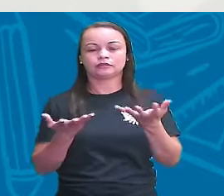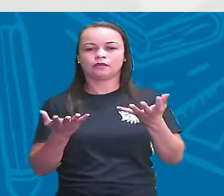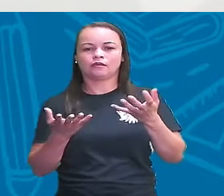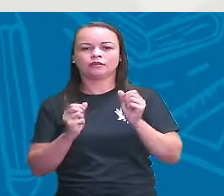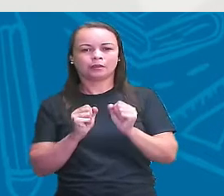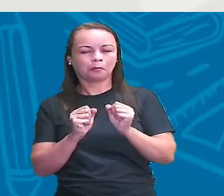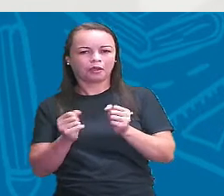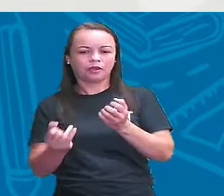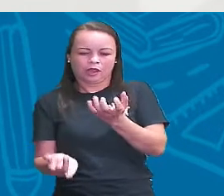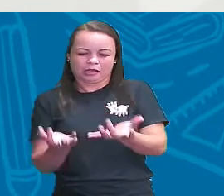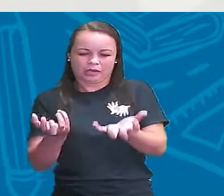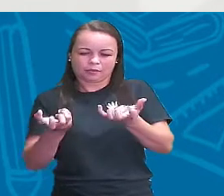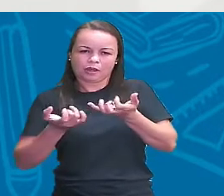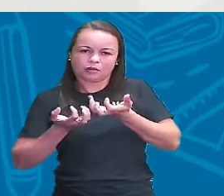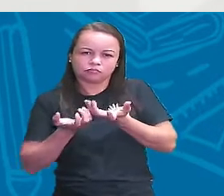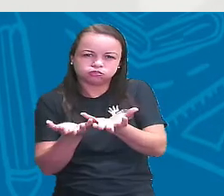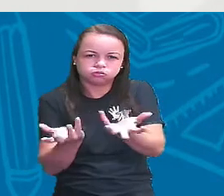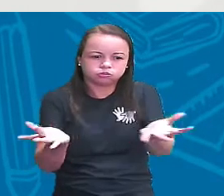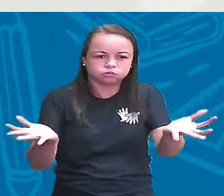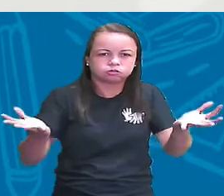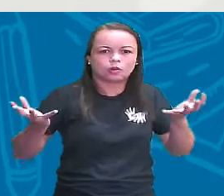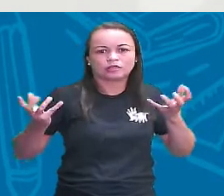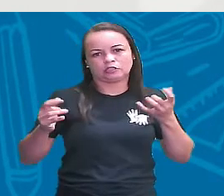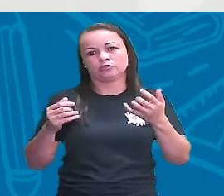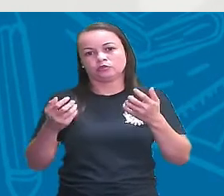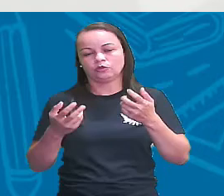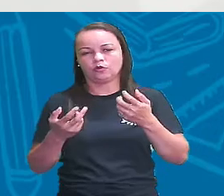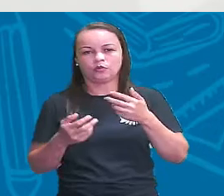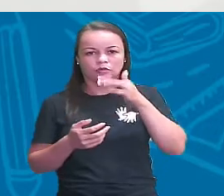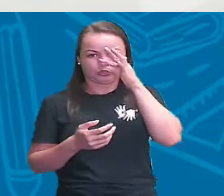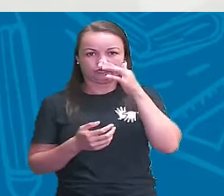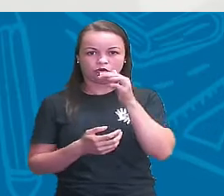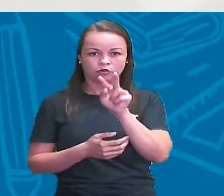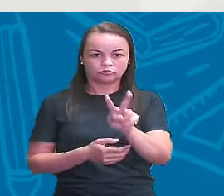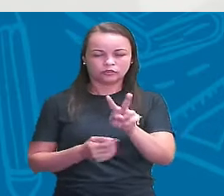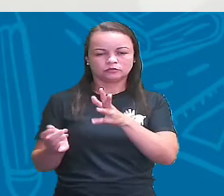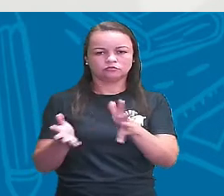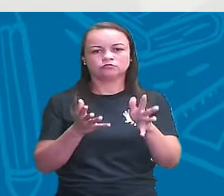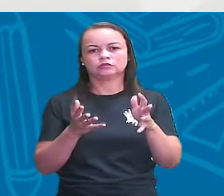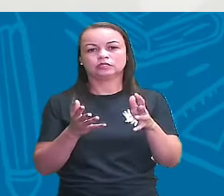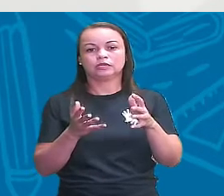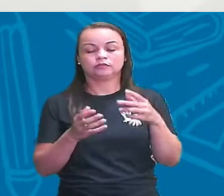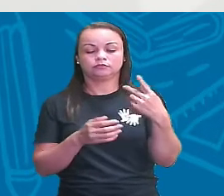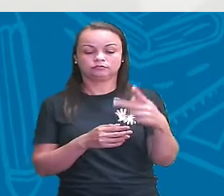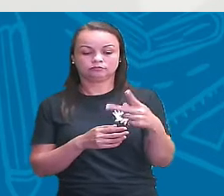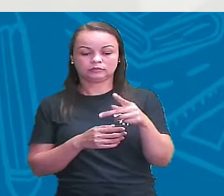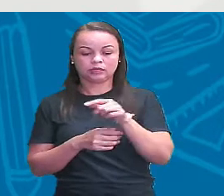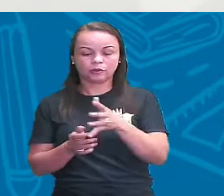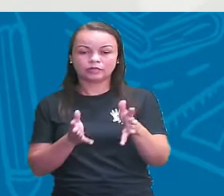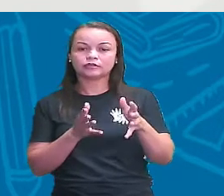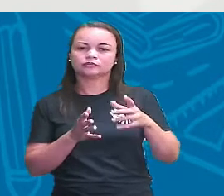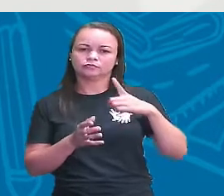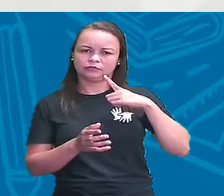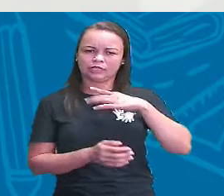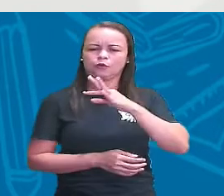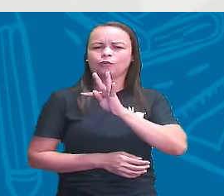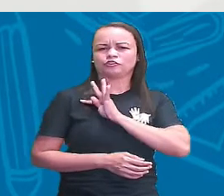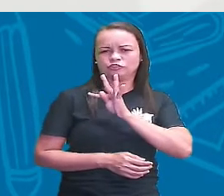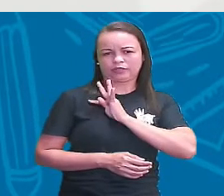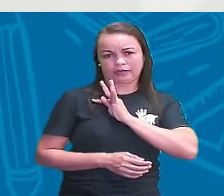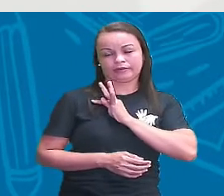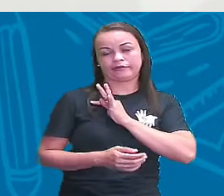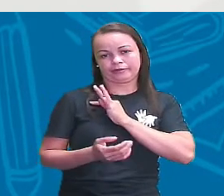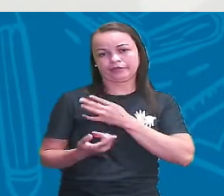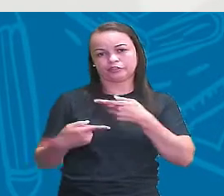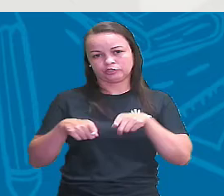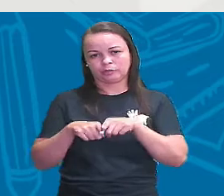determinada área vegetal. Tá? Então, eles dividiam determinados sistemas, né, determinadas técnicas, como essa